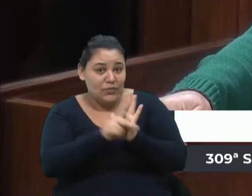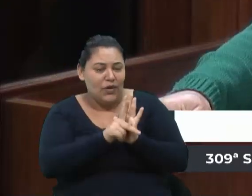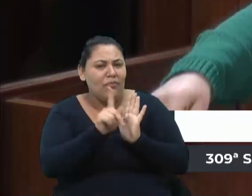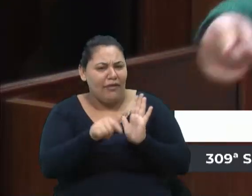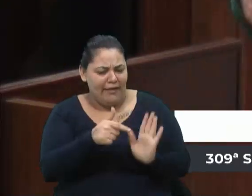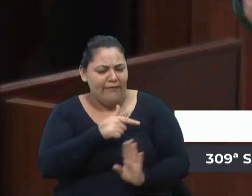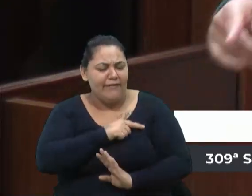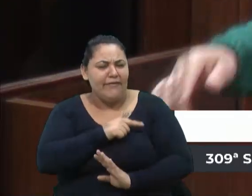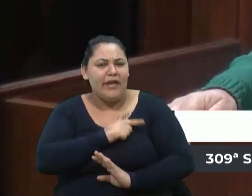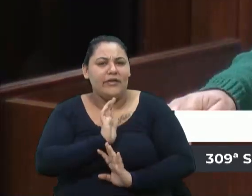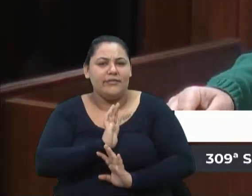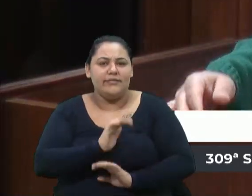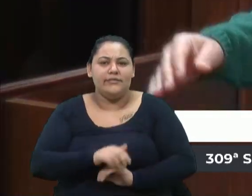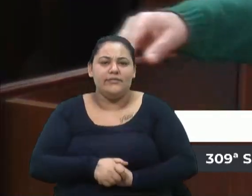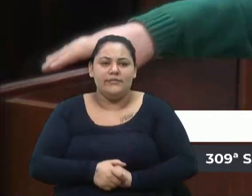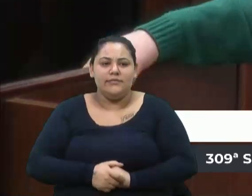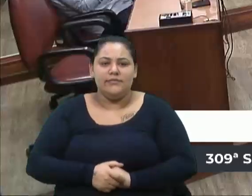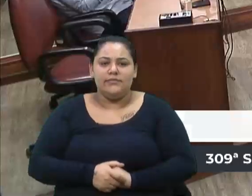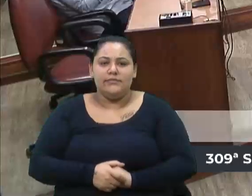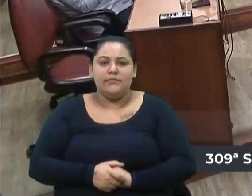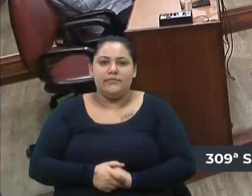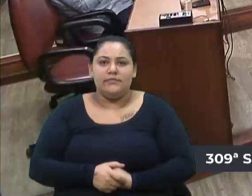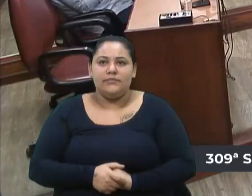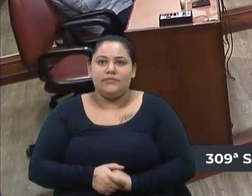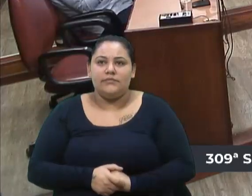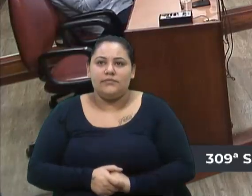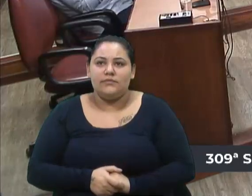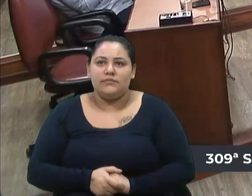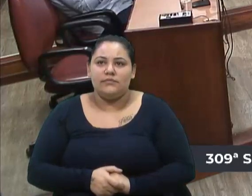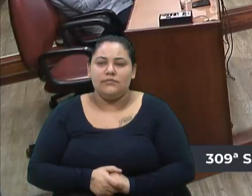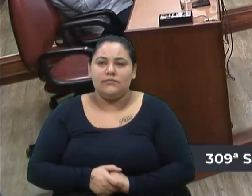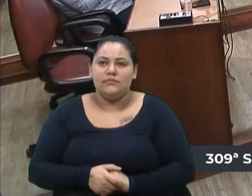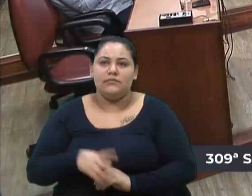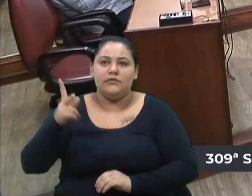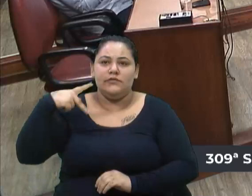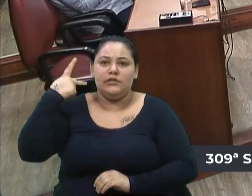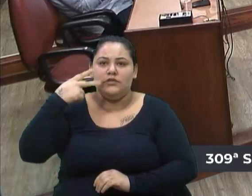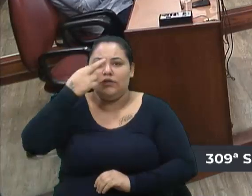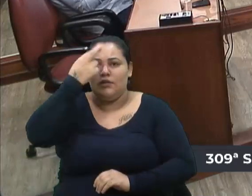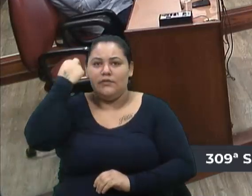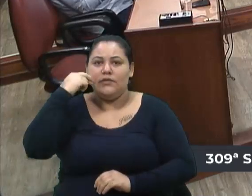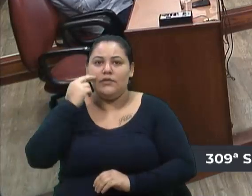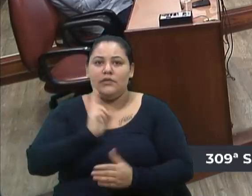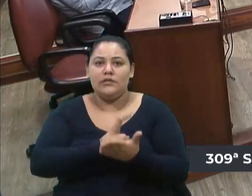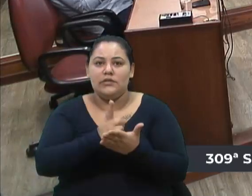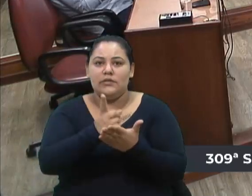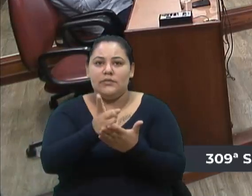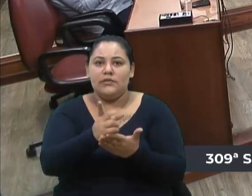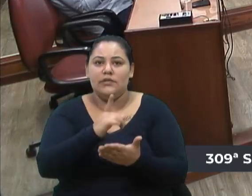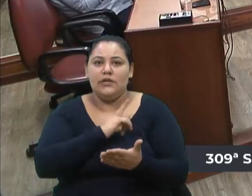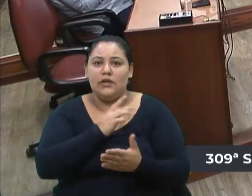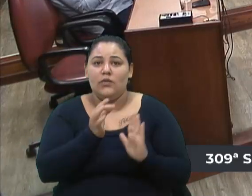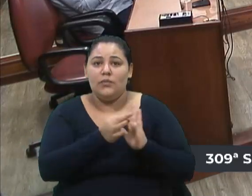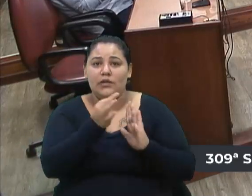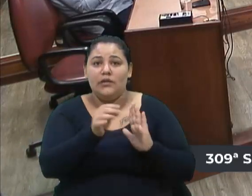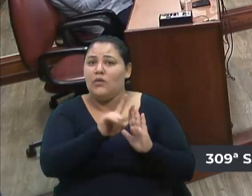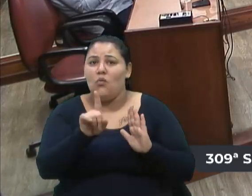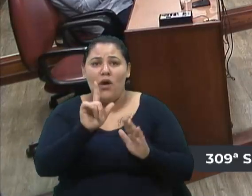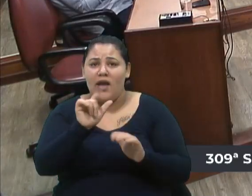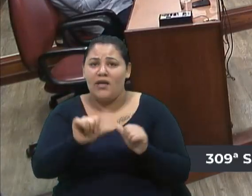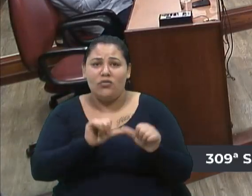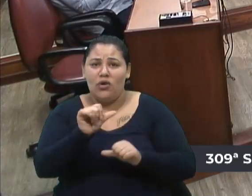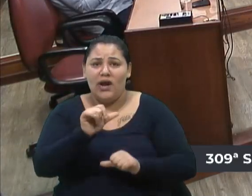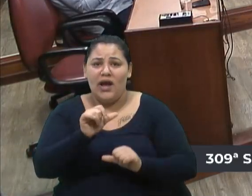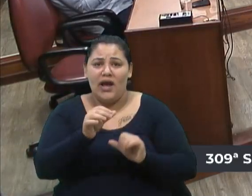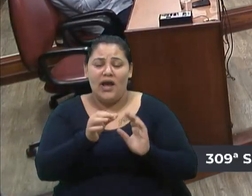isso seu a parte vereadora Rafael Eu sempre tenho a opinião de que não é feio mudar de ideia né até porque